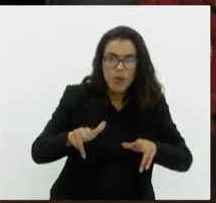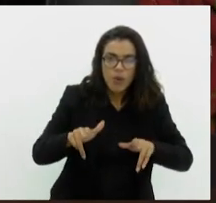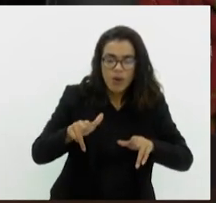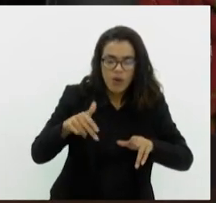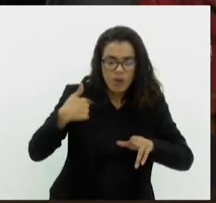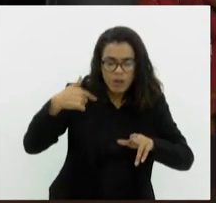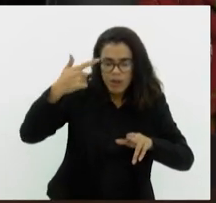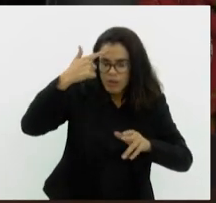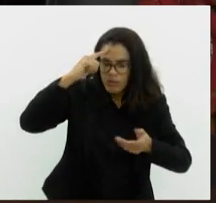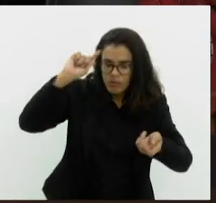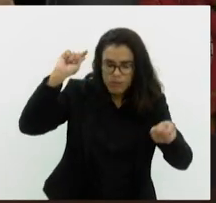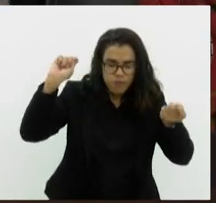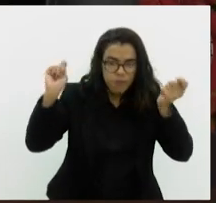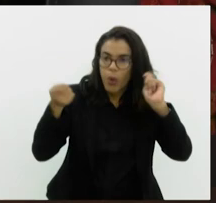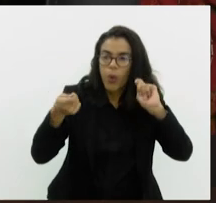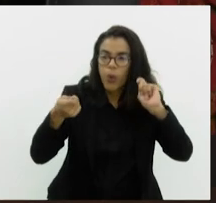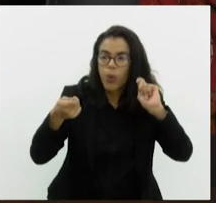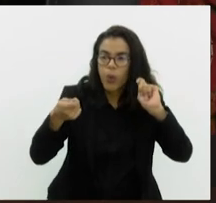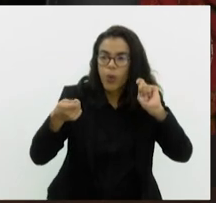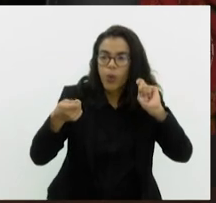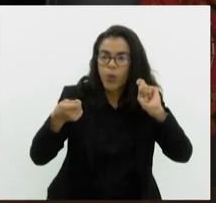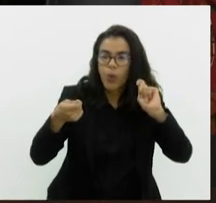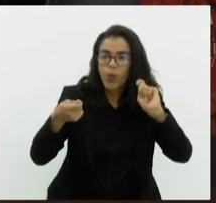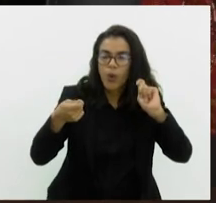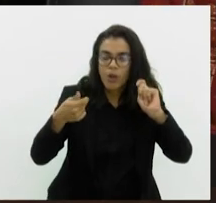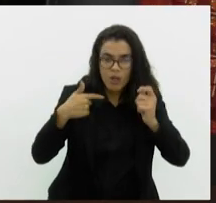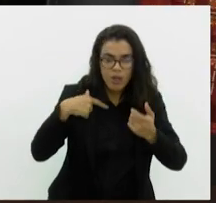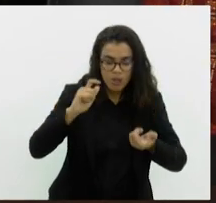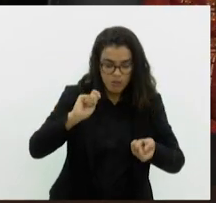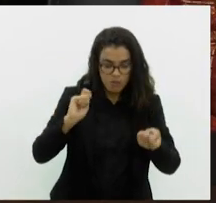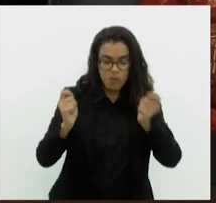mudou Debussy, ela mudou Claire de Lune e me mudou.